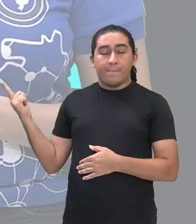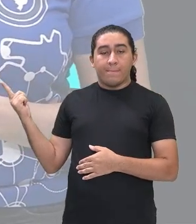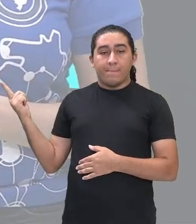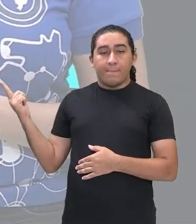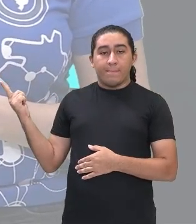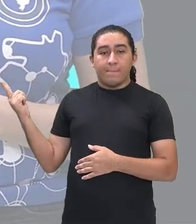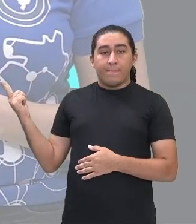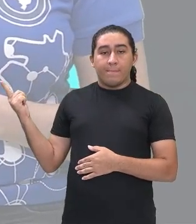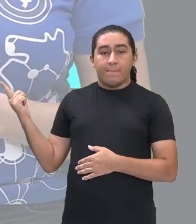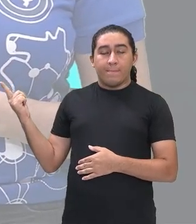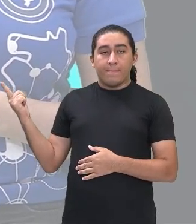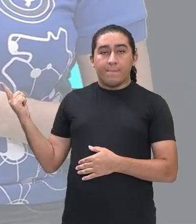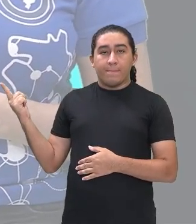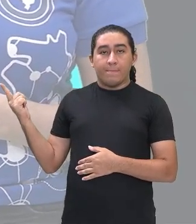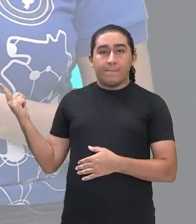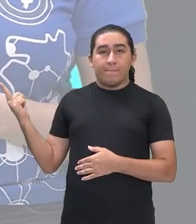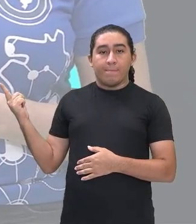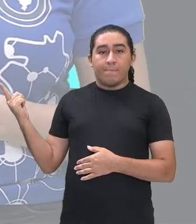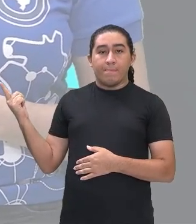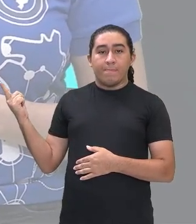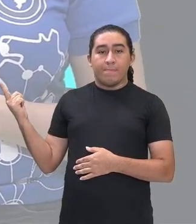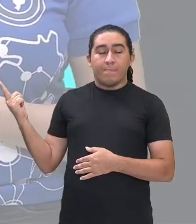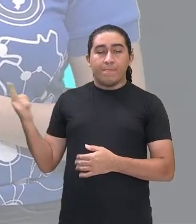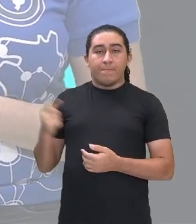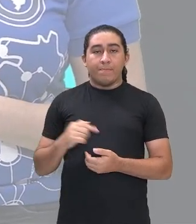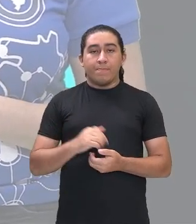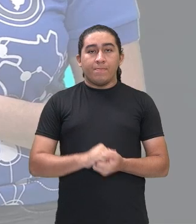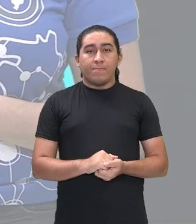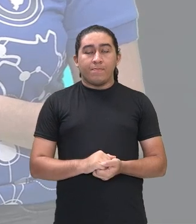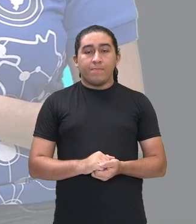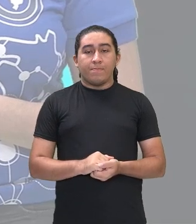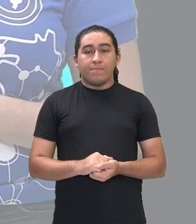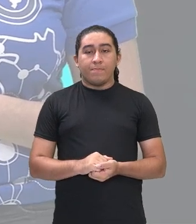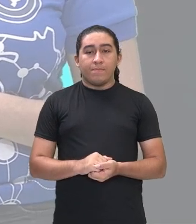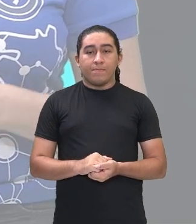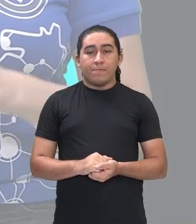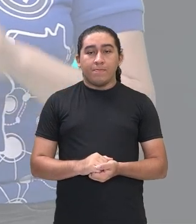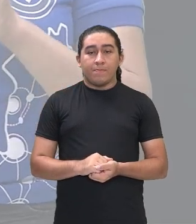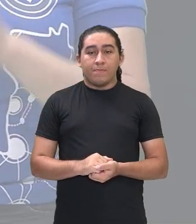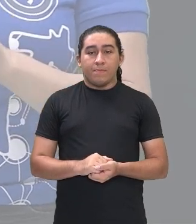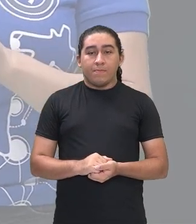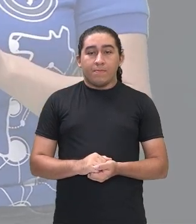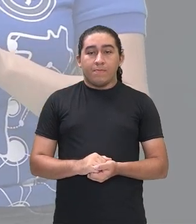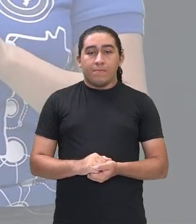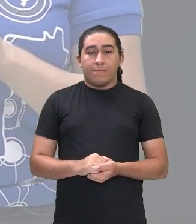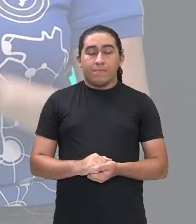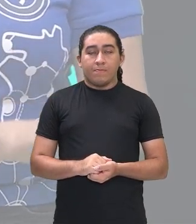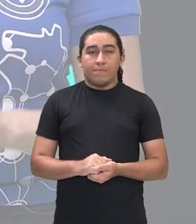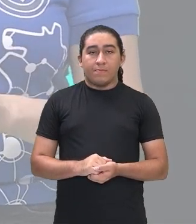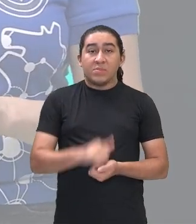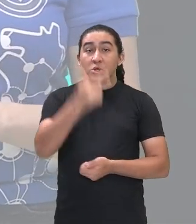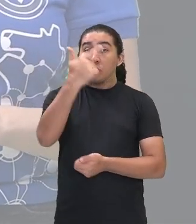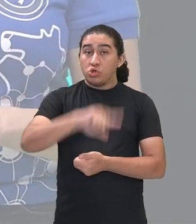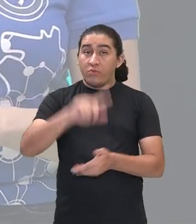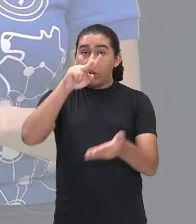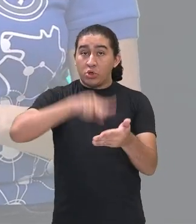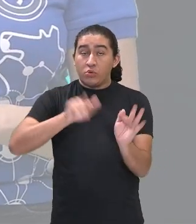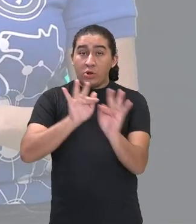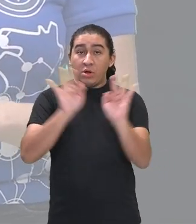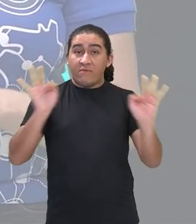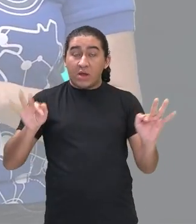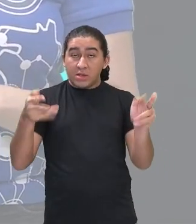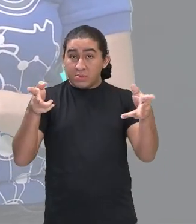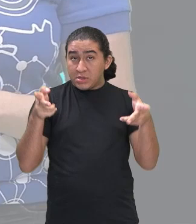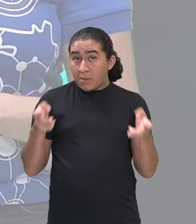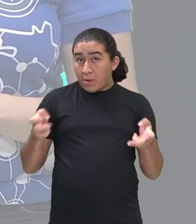Vencerás? Não morrerás. Veja só a mudança,